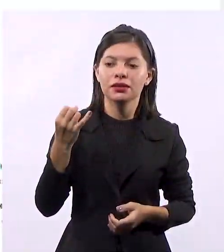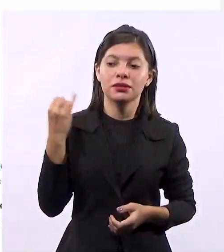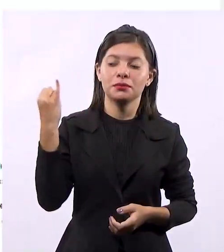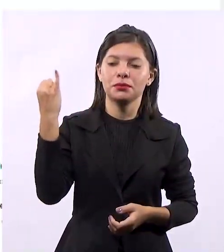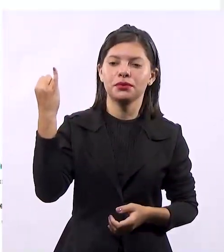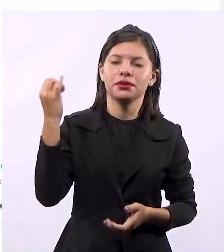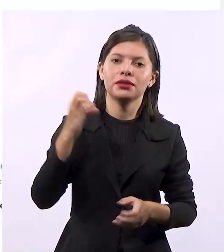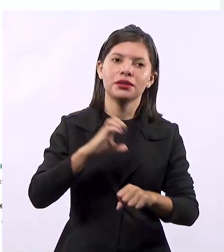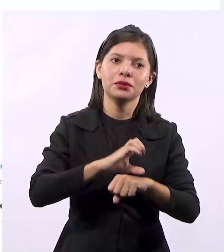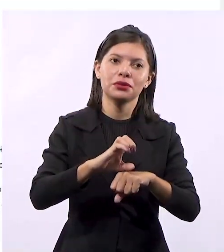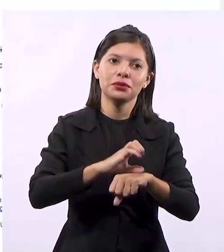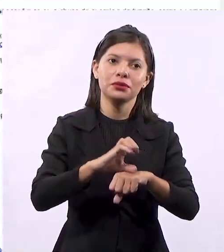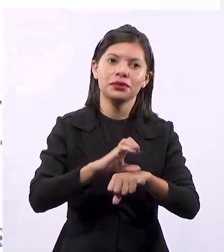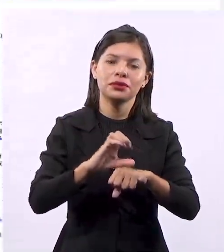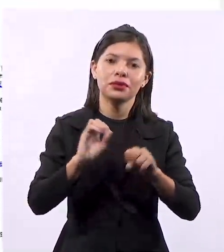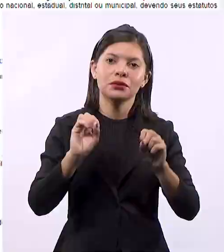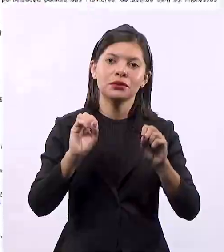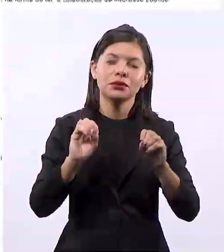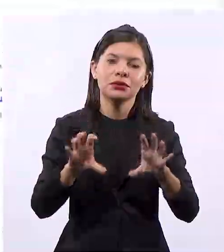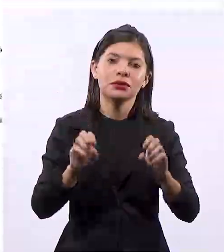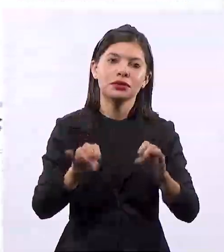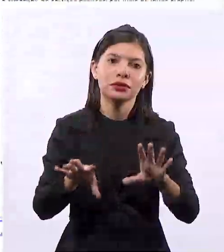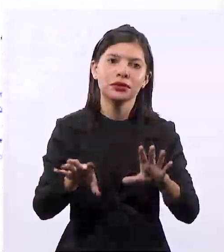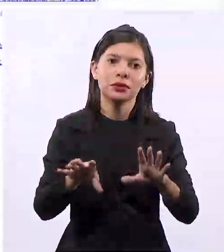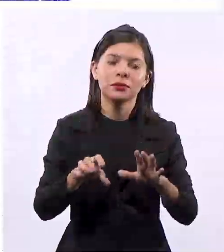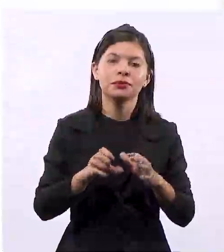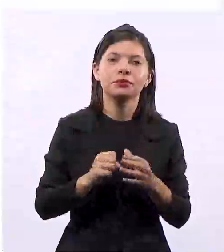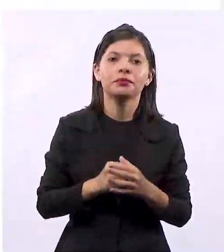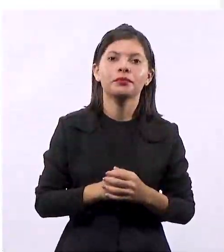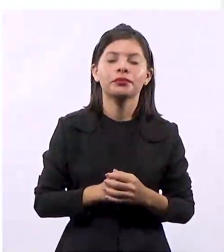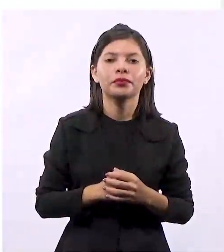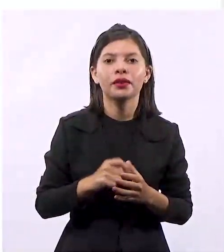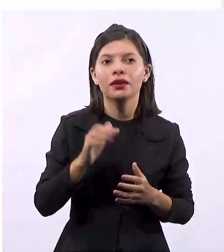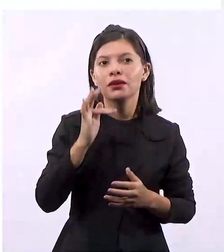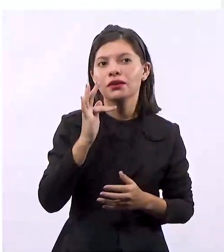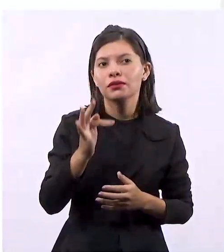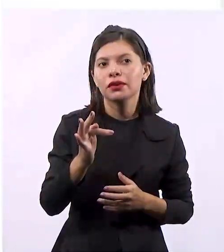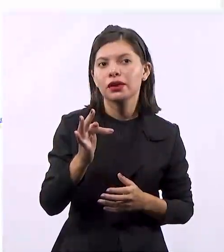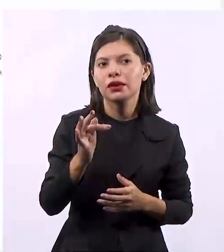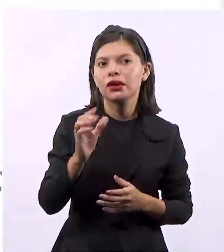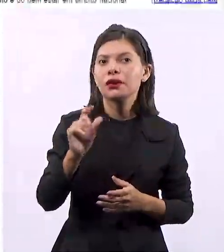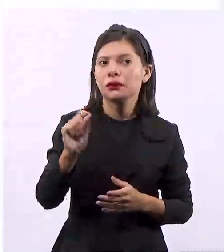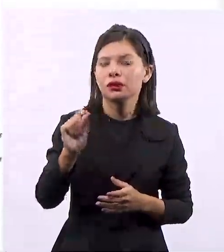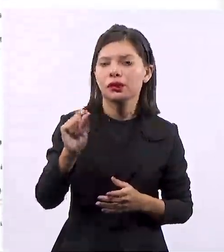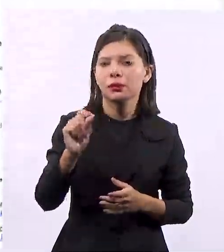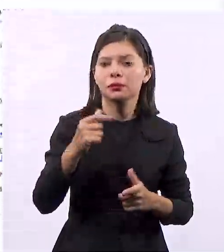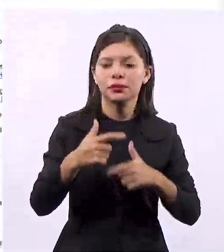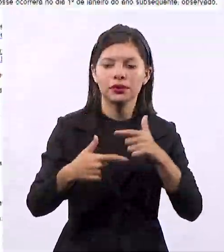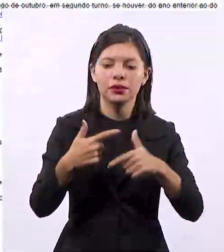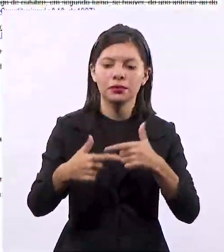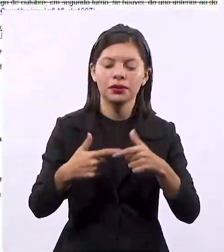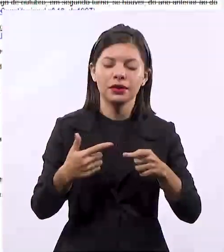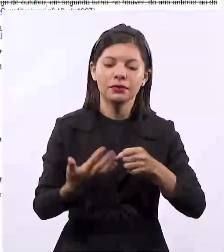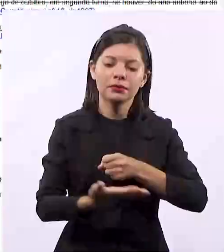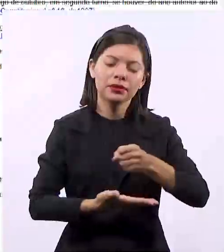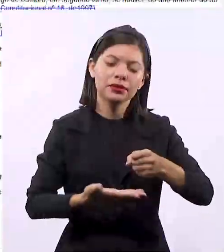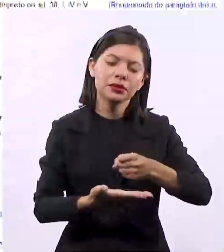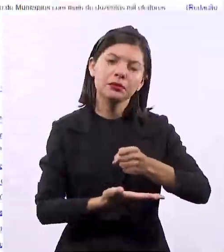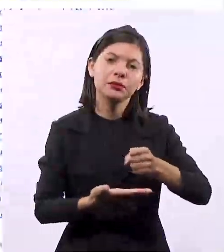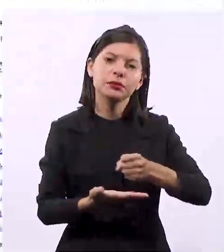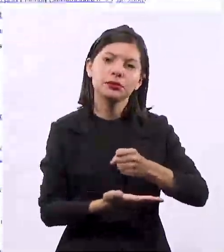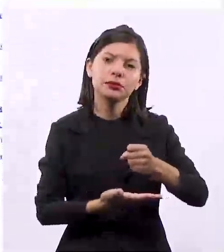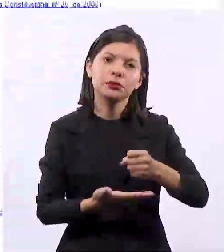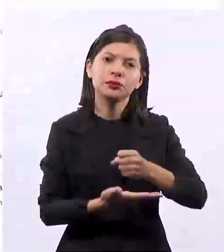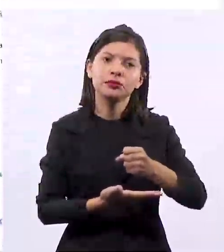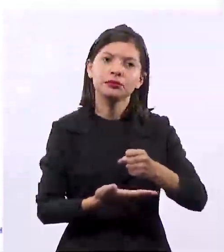o 206, ele é um dos artigos mais importantes da Constituição Federal para a educação.